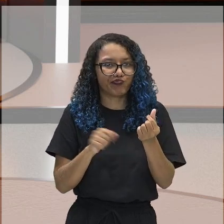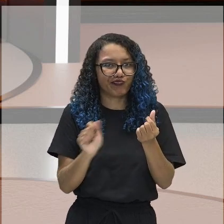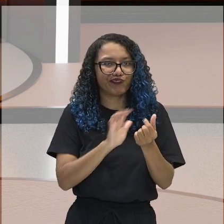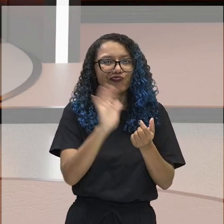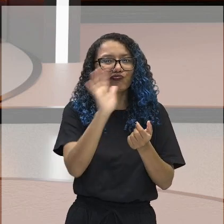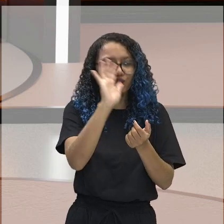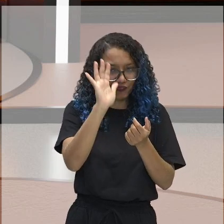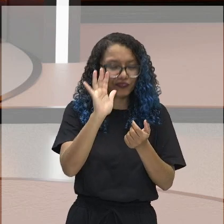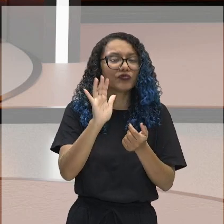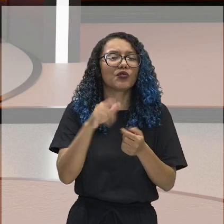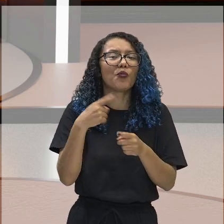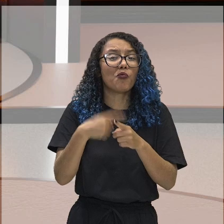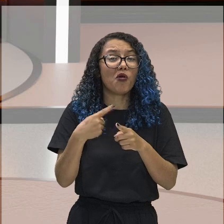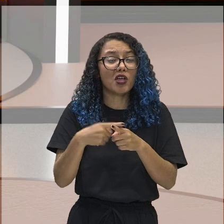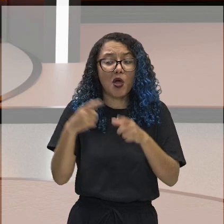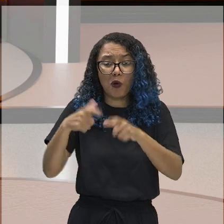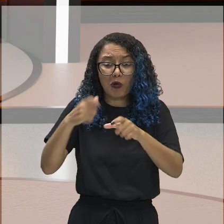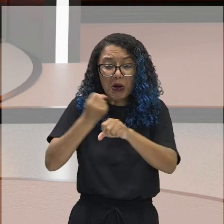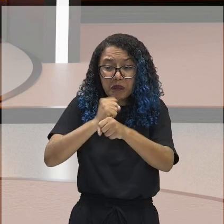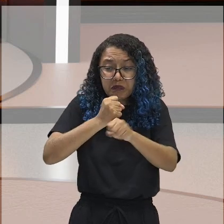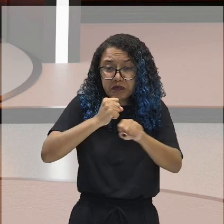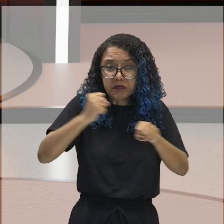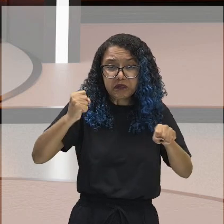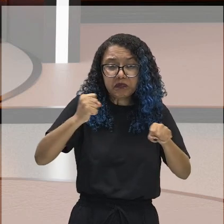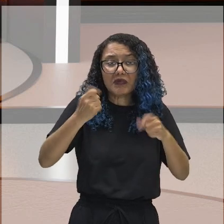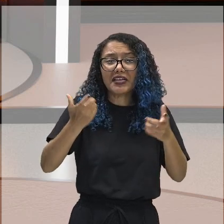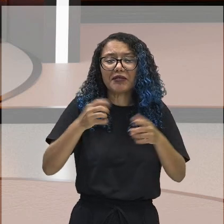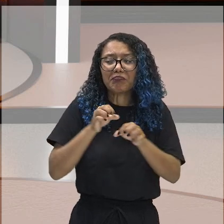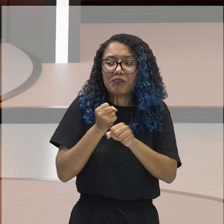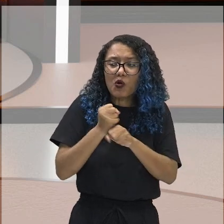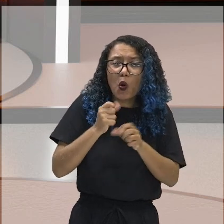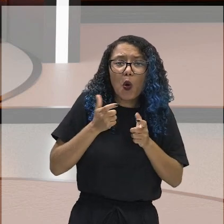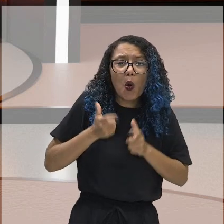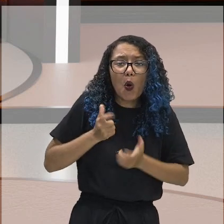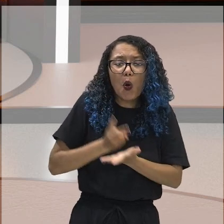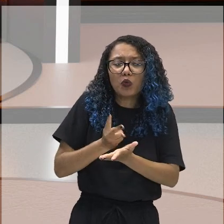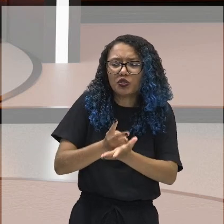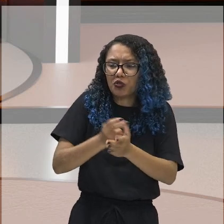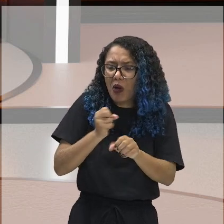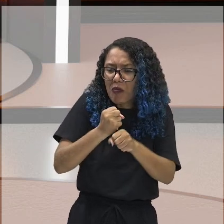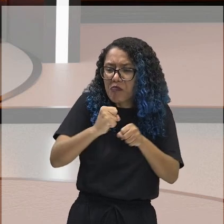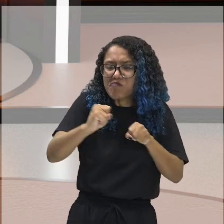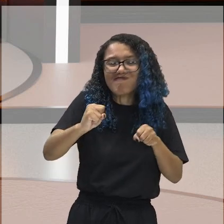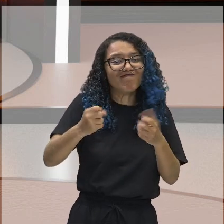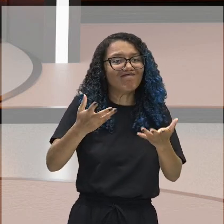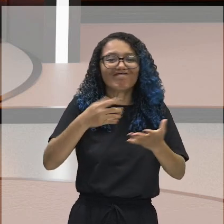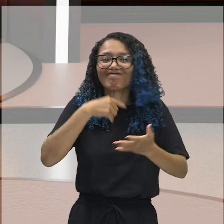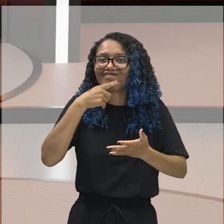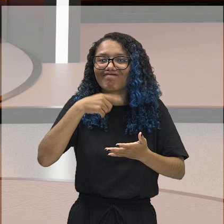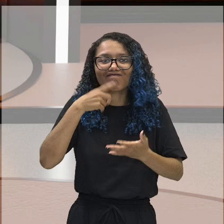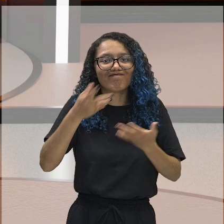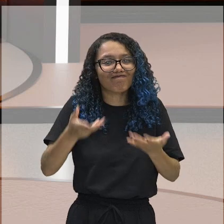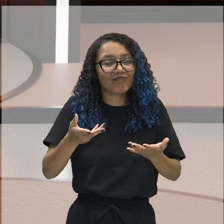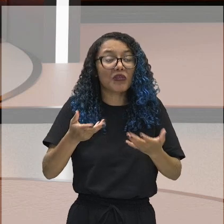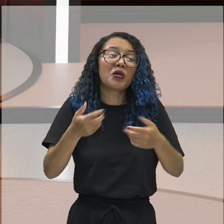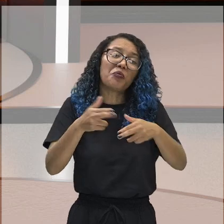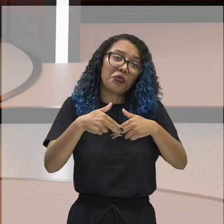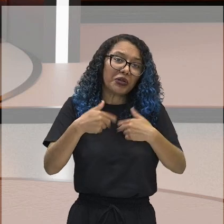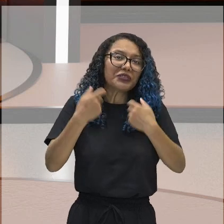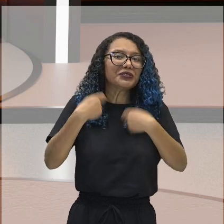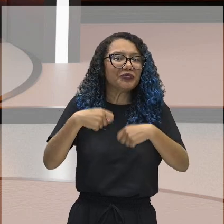é um vasto império e agora a gente não tem mais para onde se expandir. Então, eles precisam o quê, né? Aumentar aí